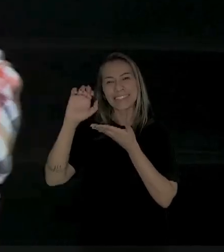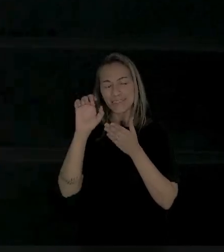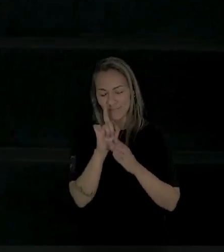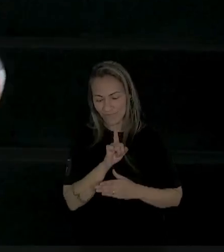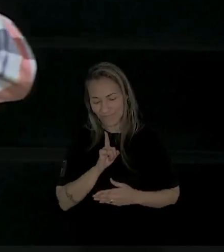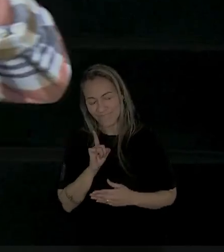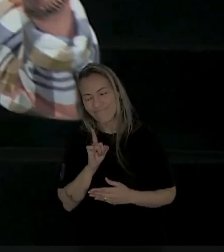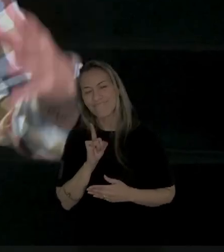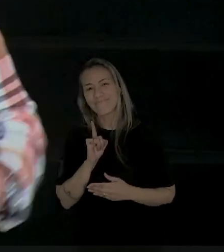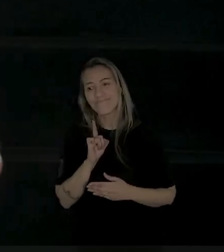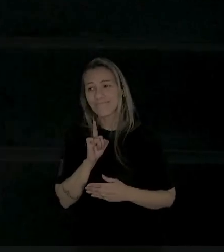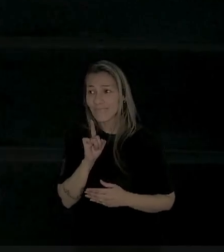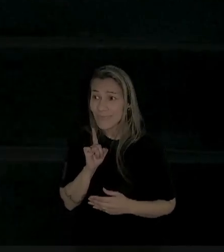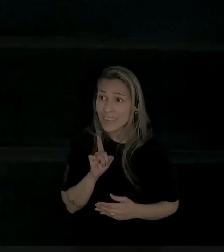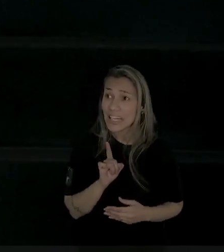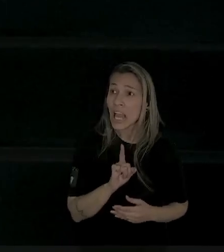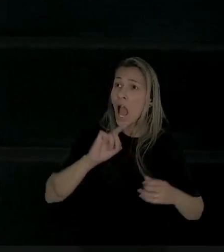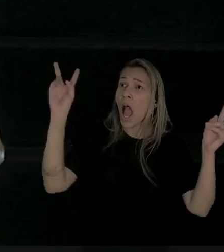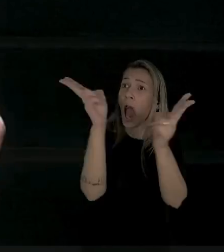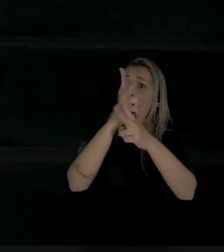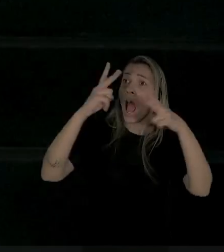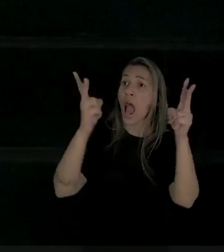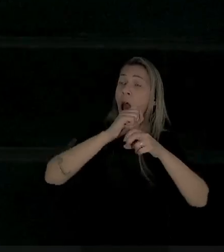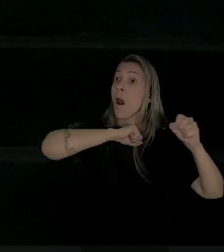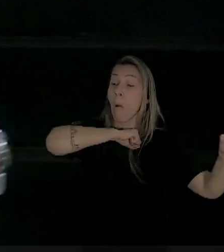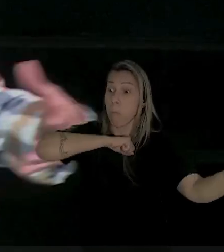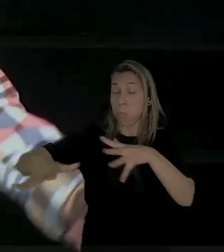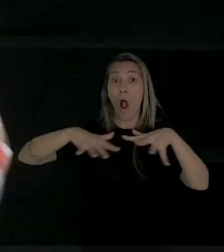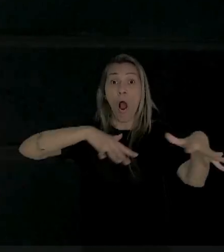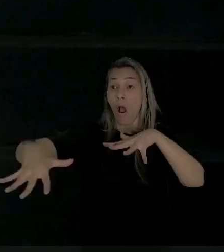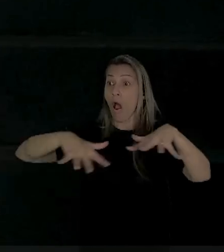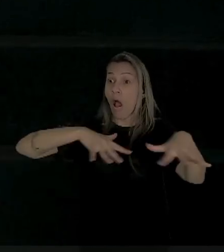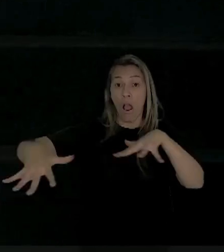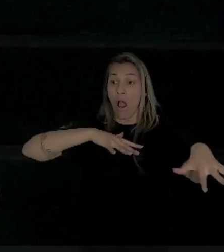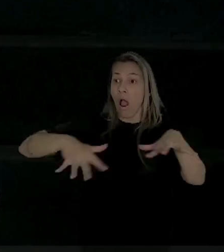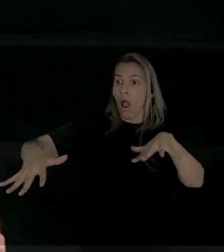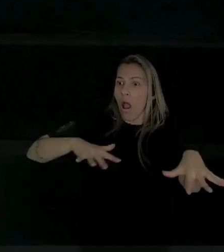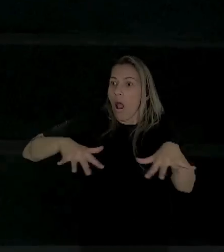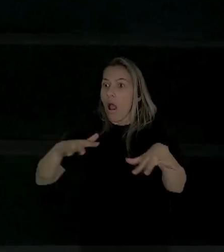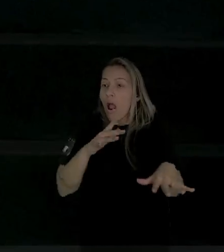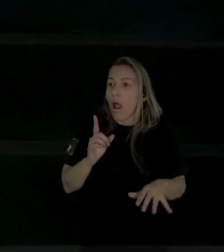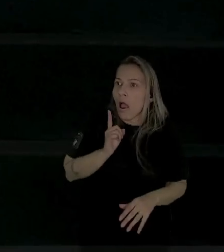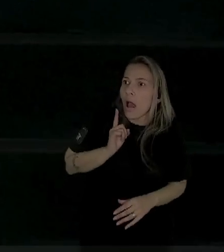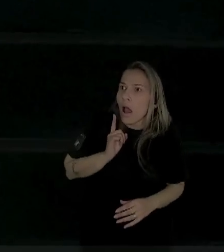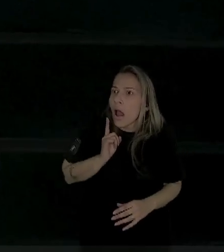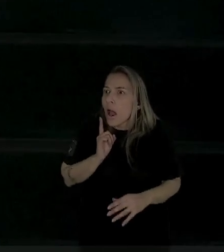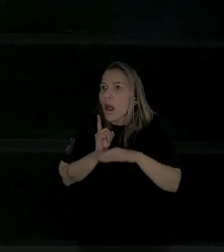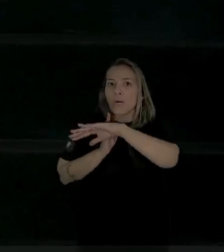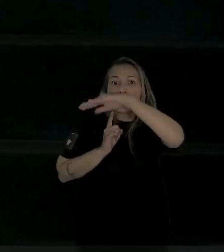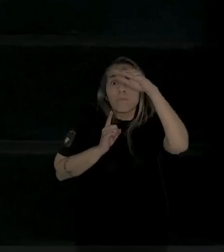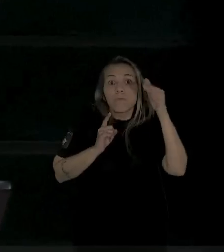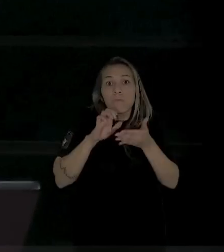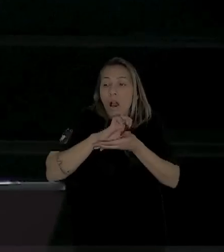Vem um terremoto que balança todo monte, é um terremoto que saculeja tudo, e ele está dentro daquela caverna,